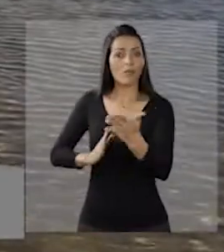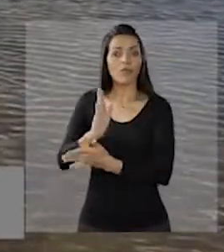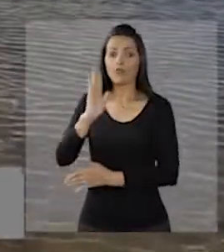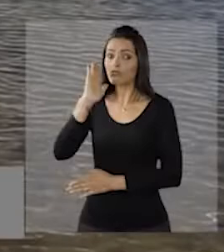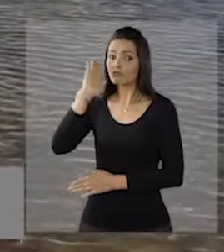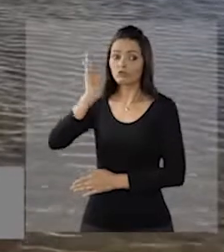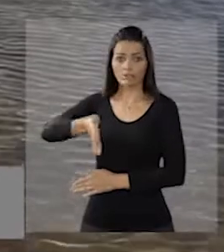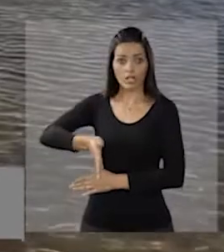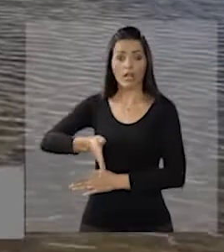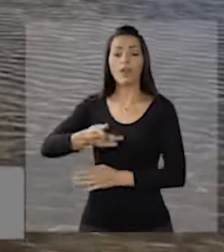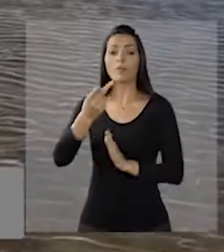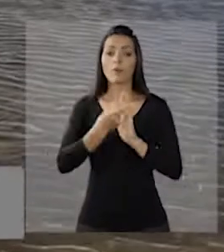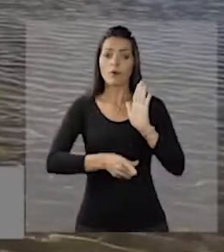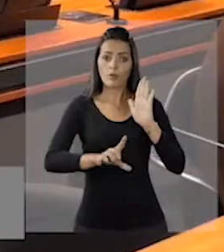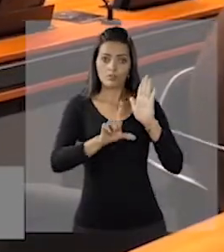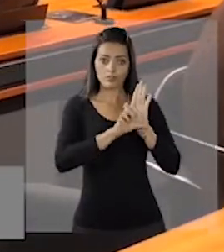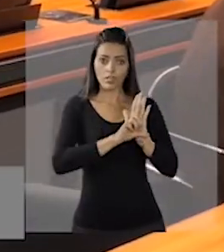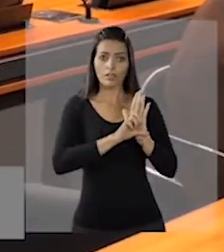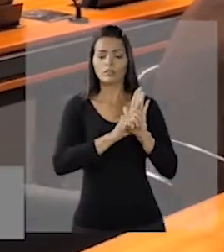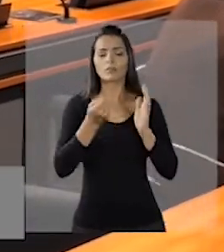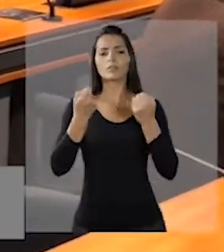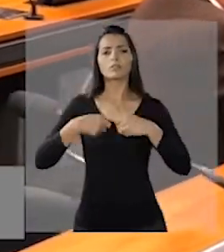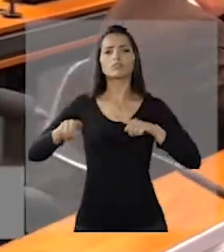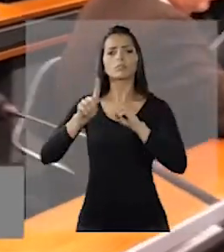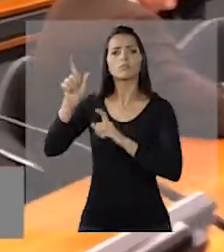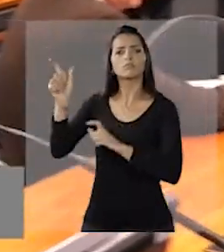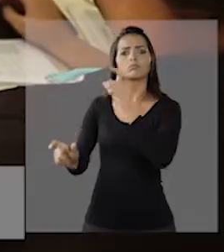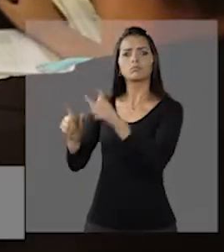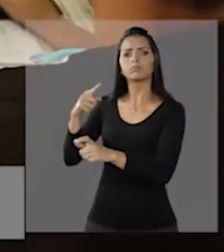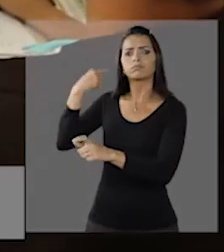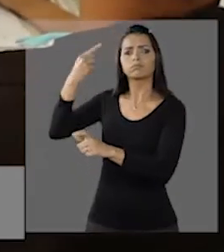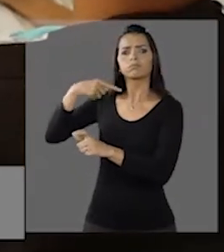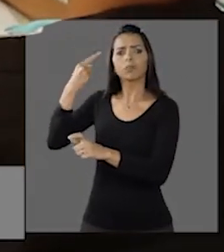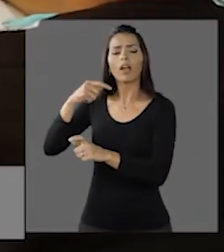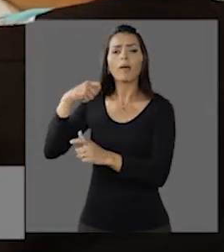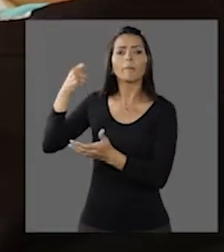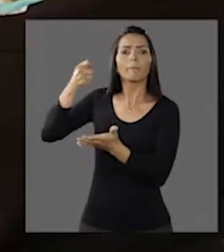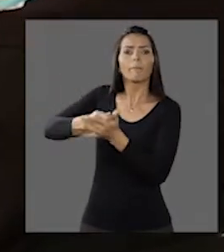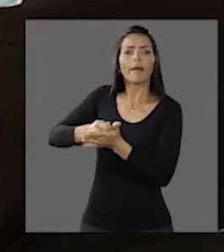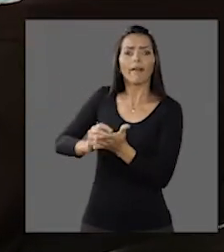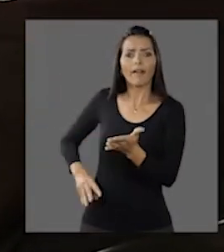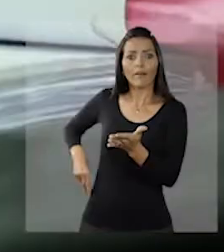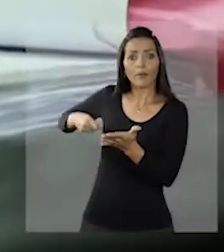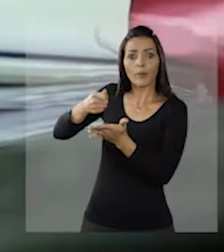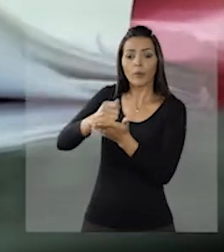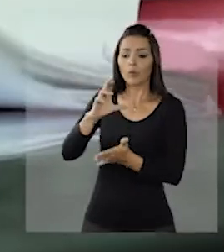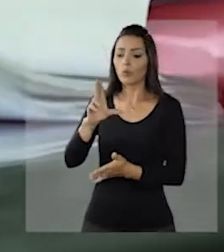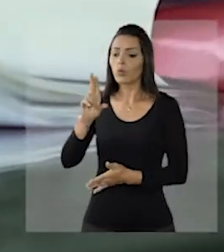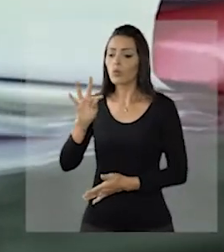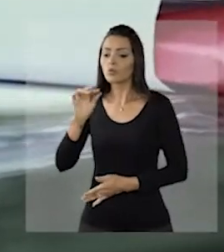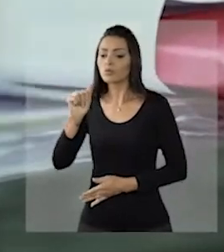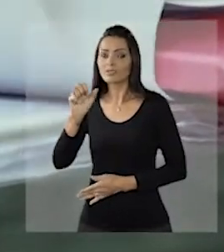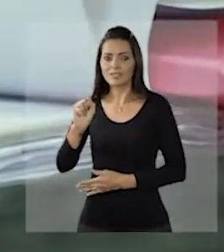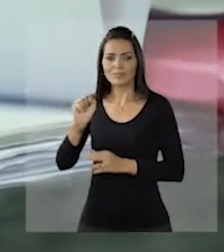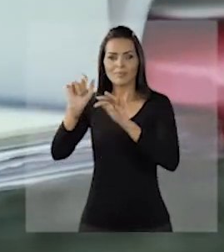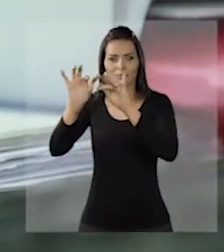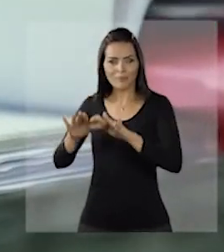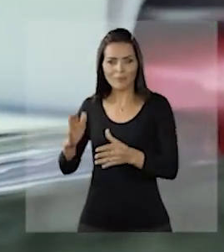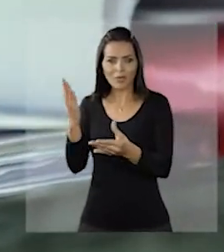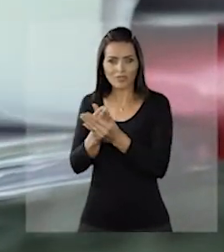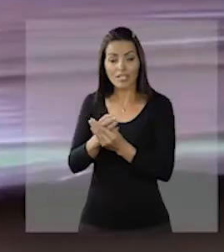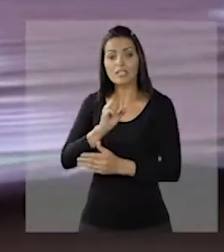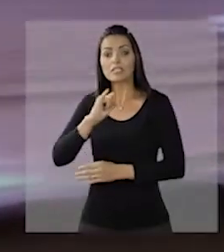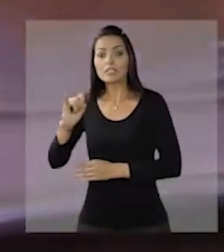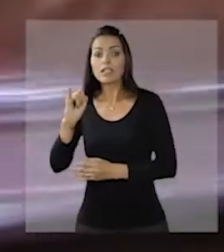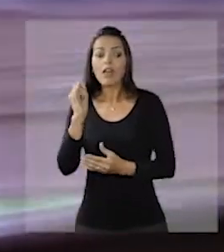aprovou em caráter conclusivo o projeto de lei que isenta advogados e advogadas do pagamento de custas